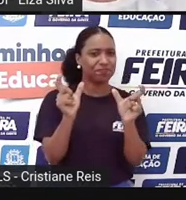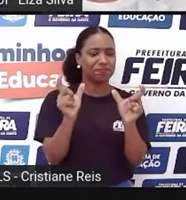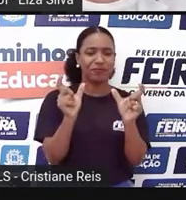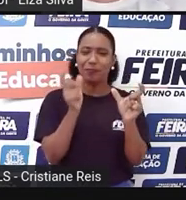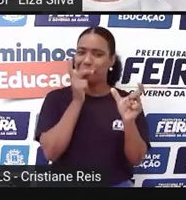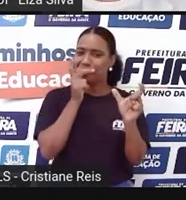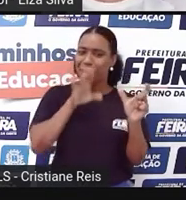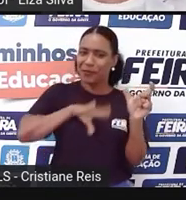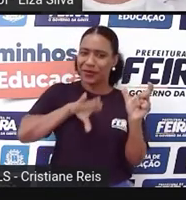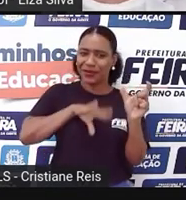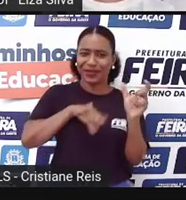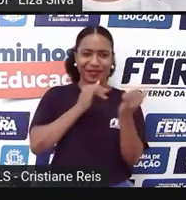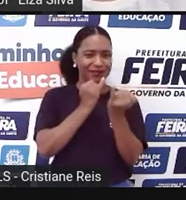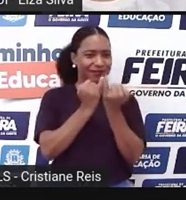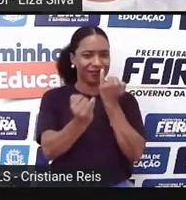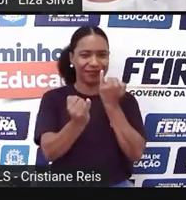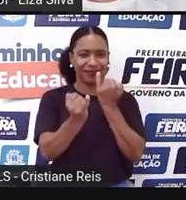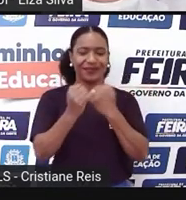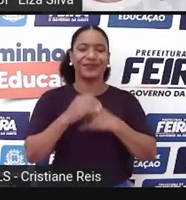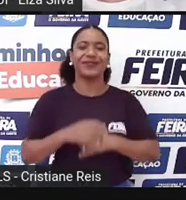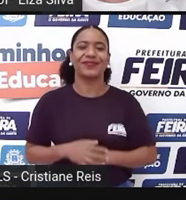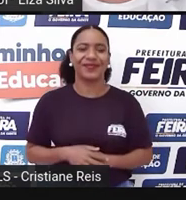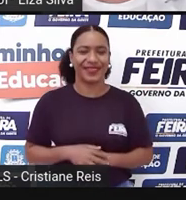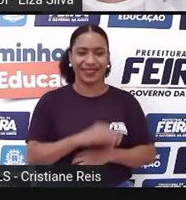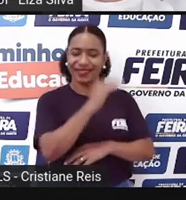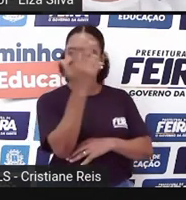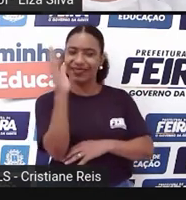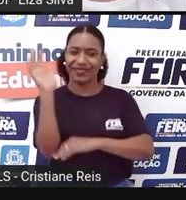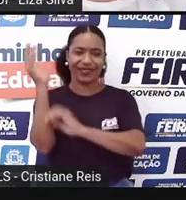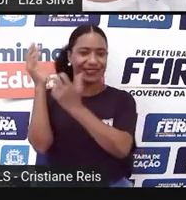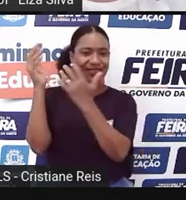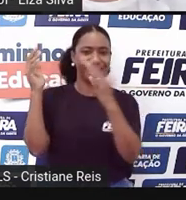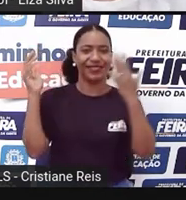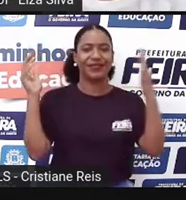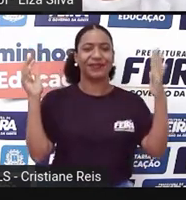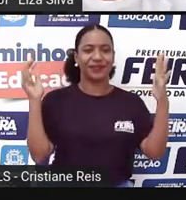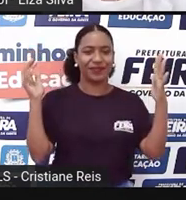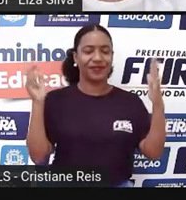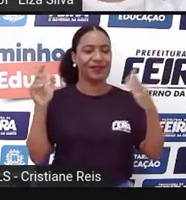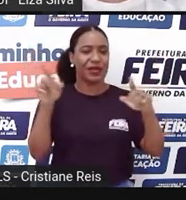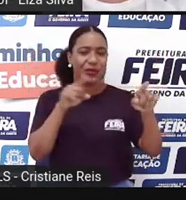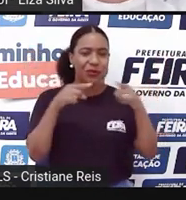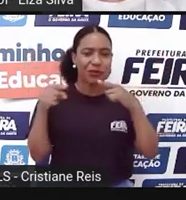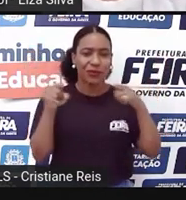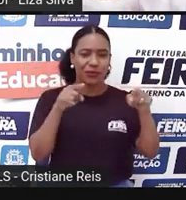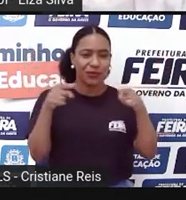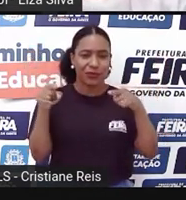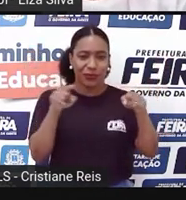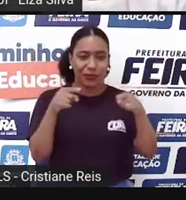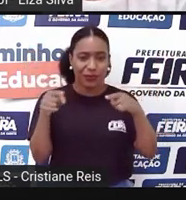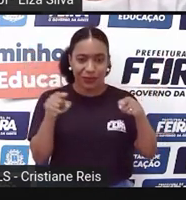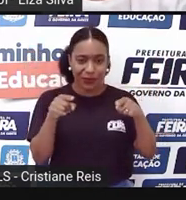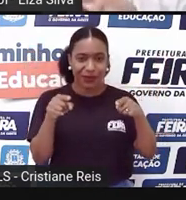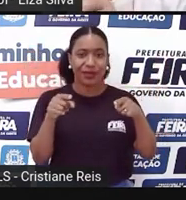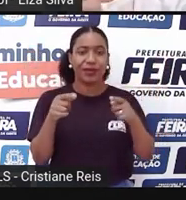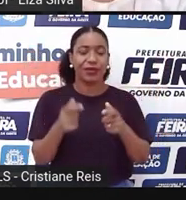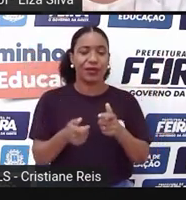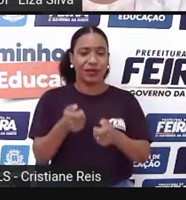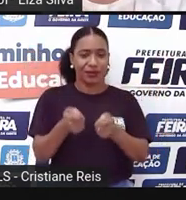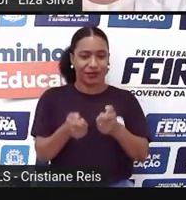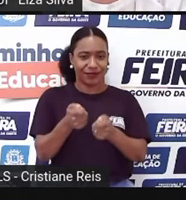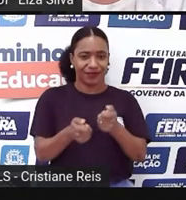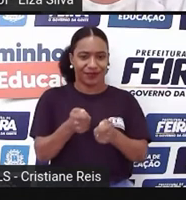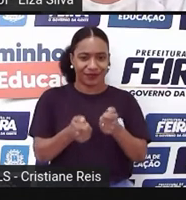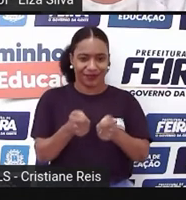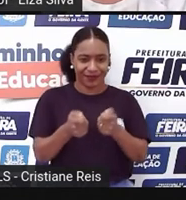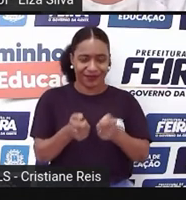nossa língua. Nature, natureza, music, música, games, não se parece, mas a gente usa